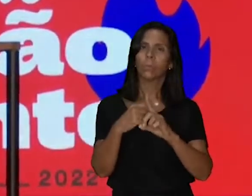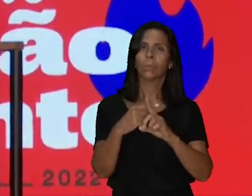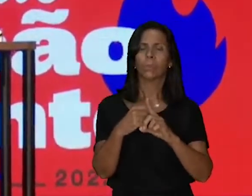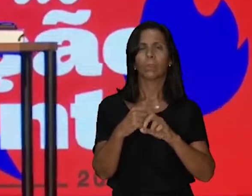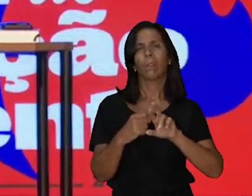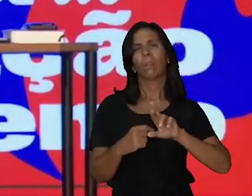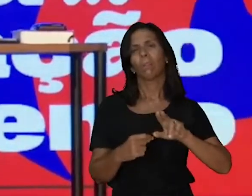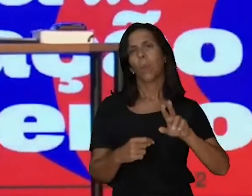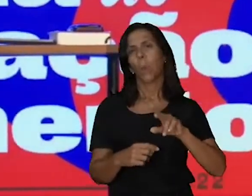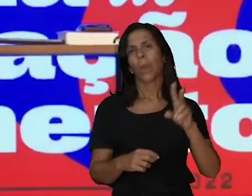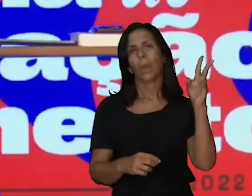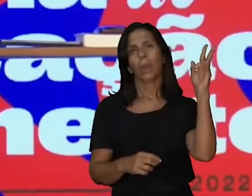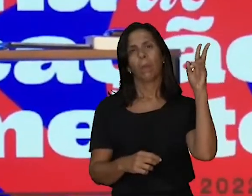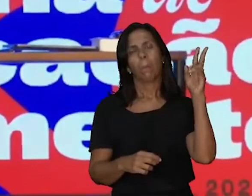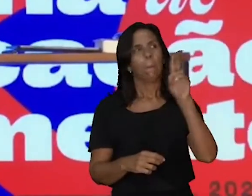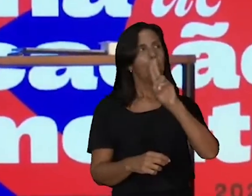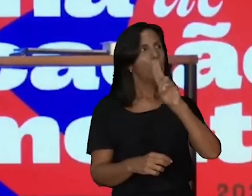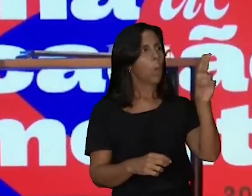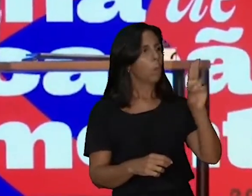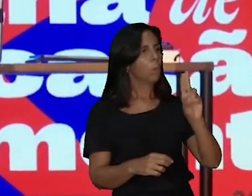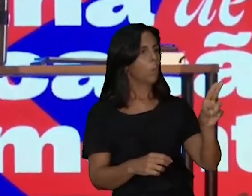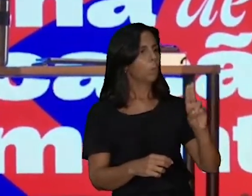nomes sejam gravados.